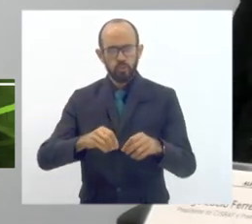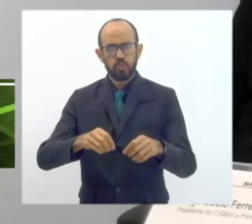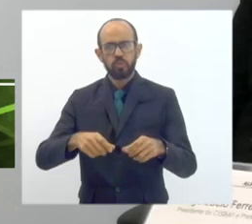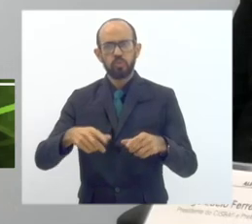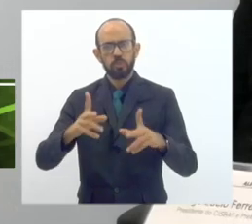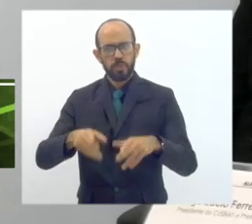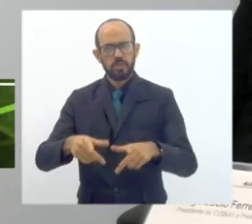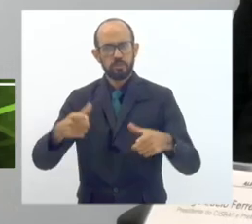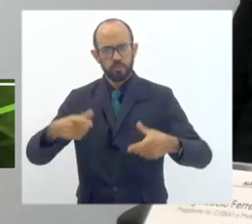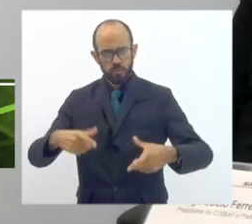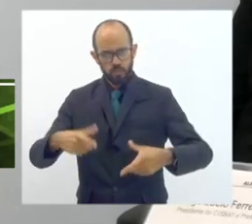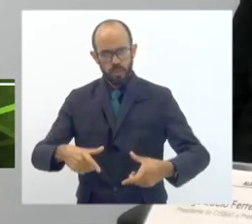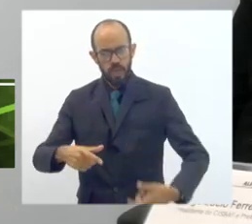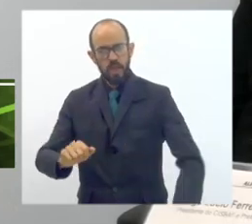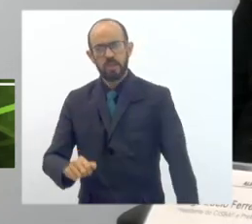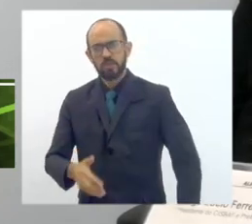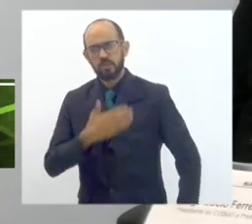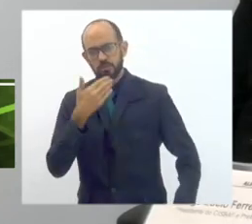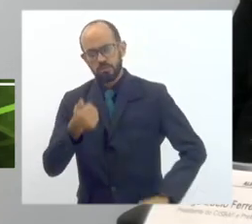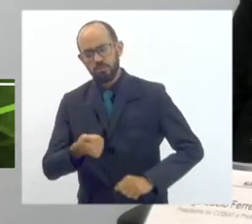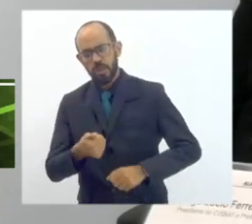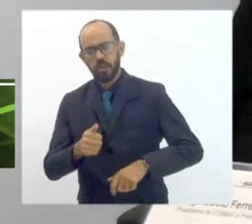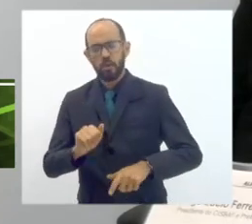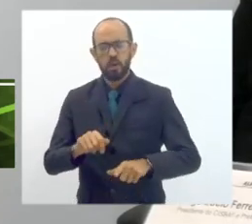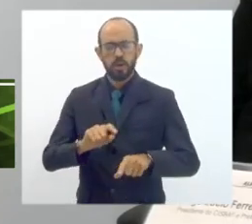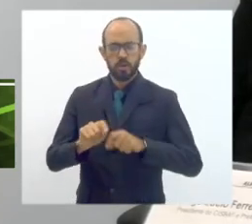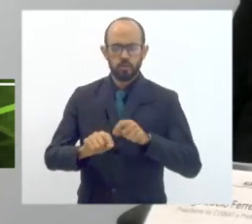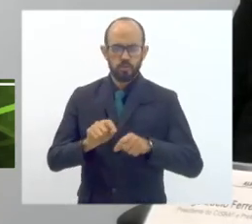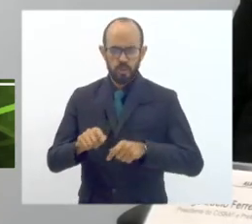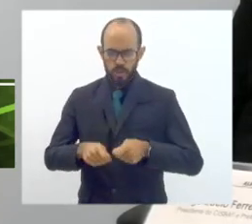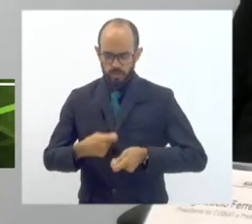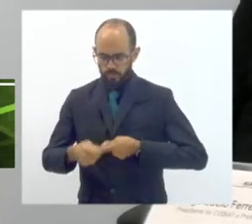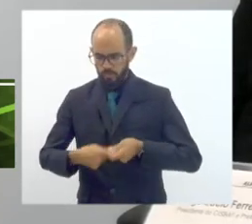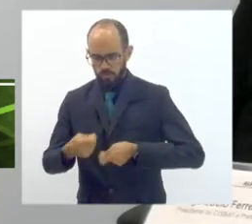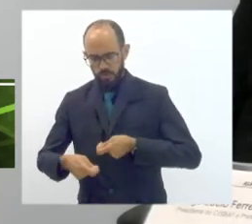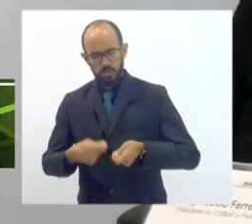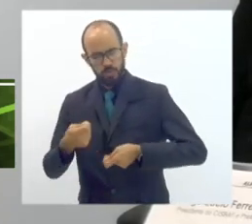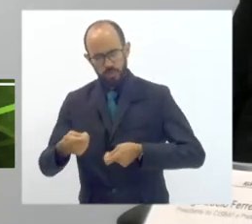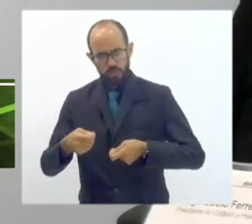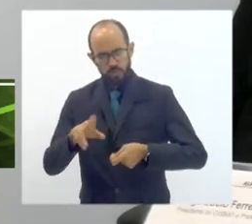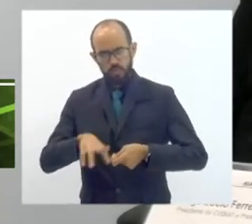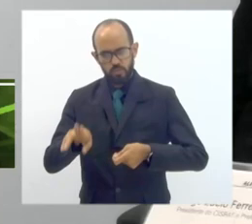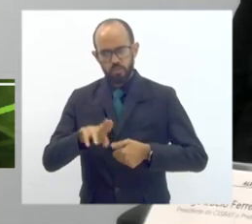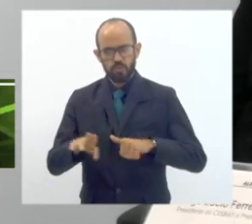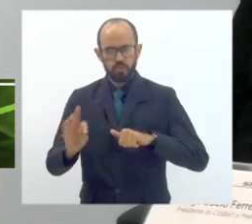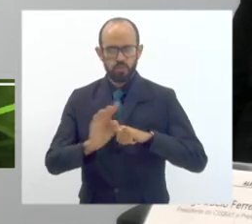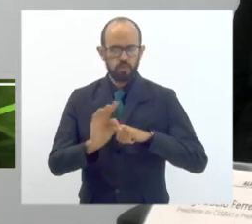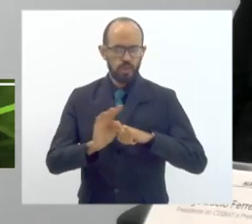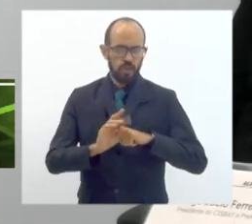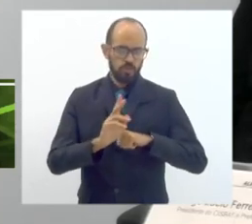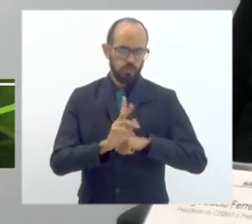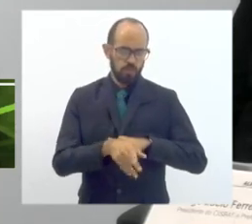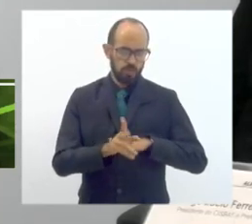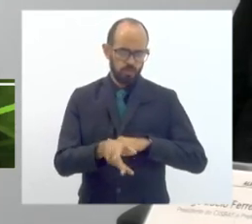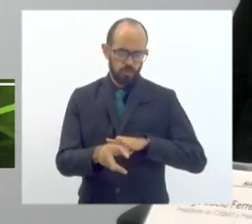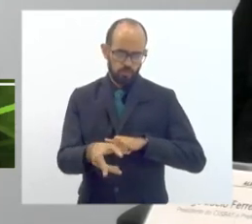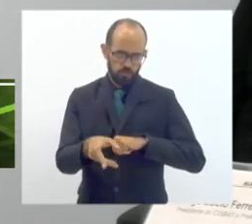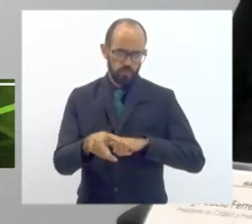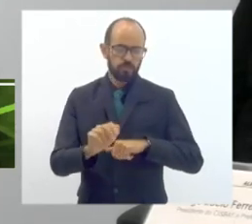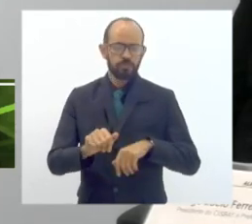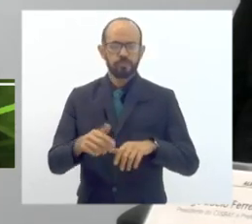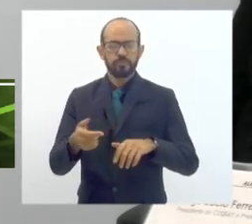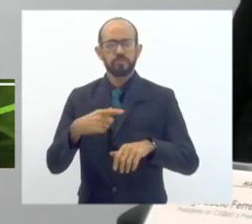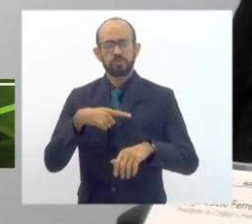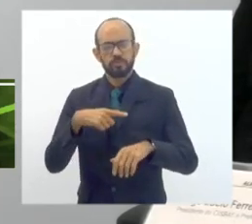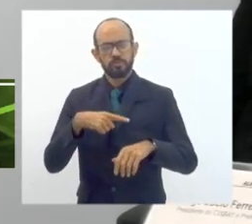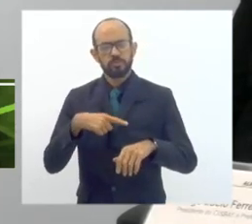otimizar esforços, senhores, é otimizar técnicos, é otimizar gestores, tá? E nós já temos um projeto avançado, já pautado junto à